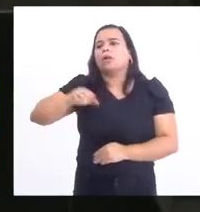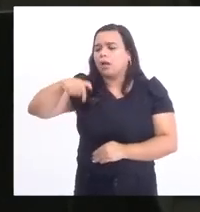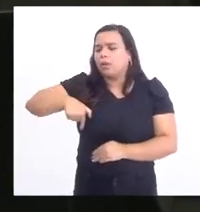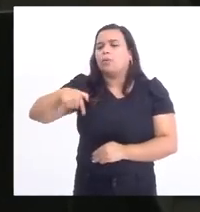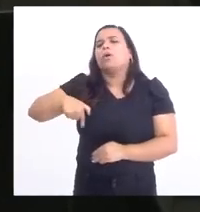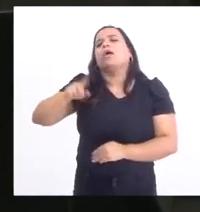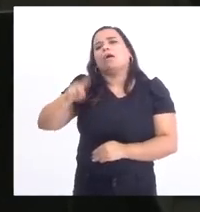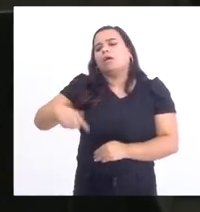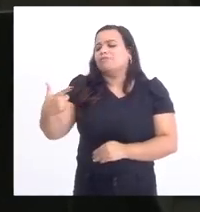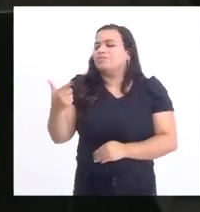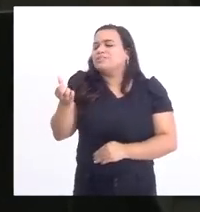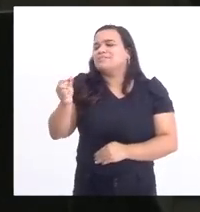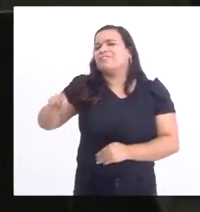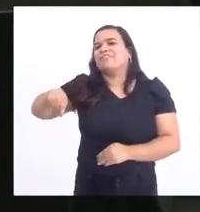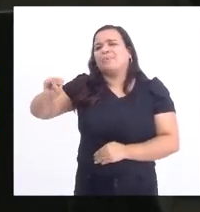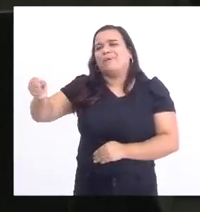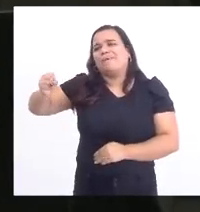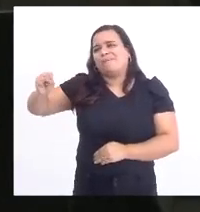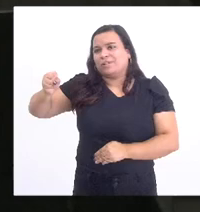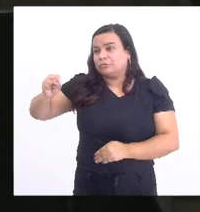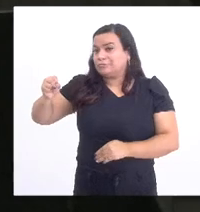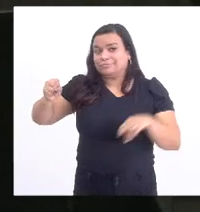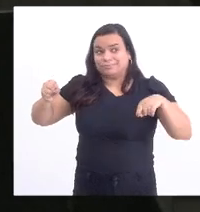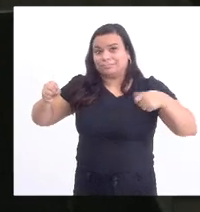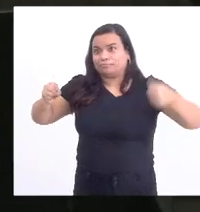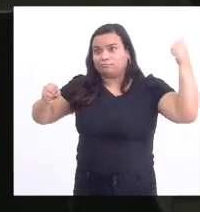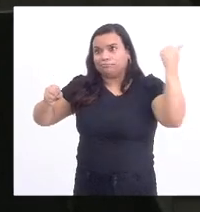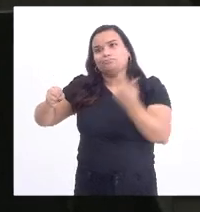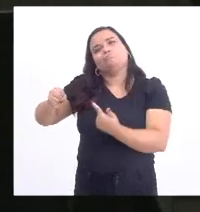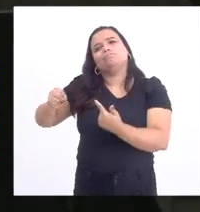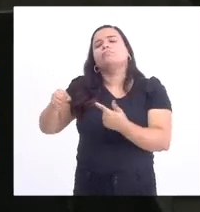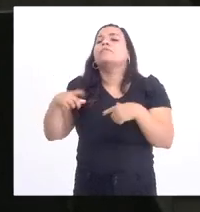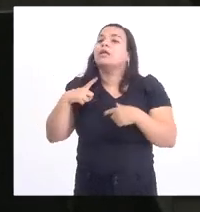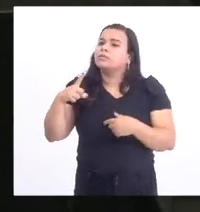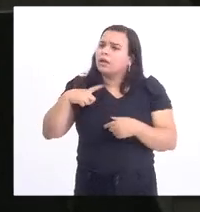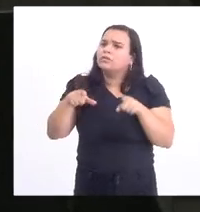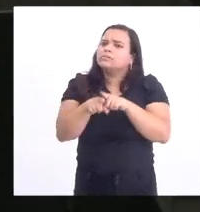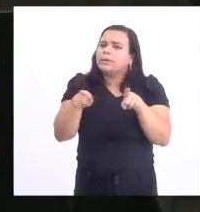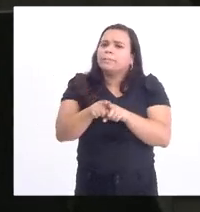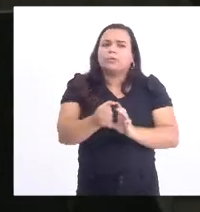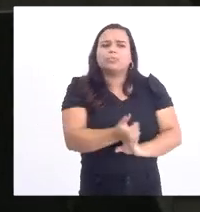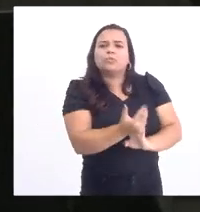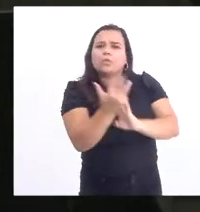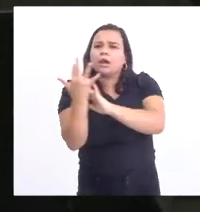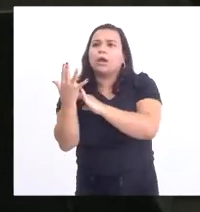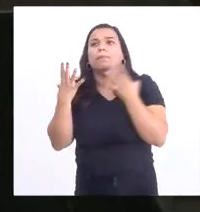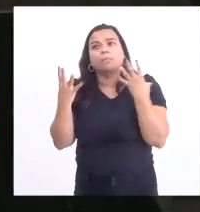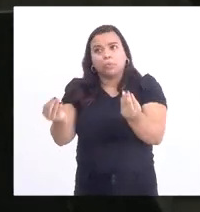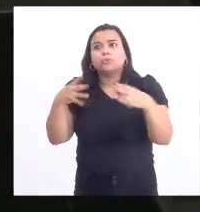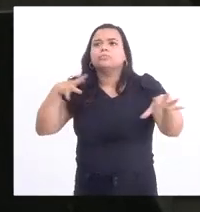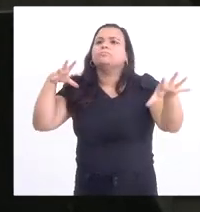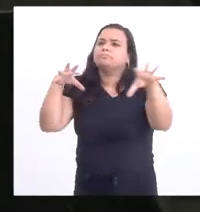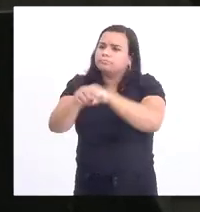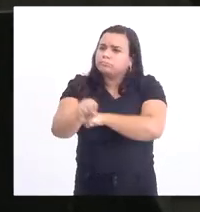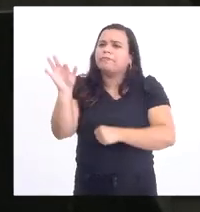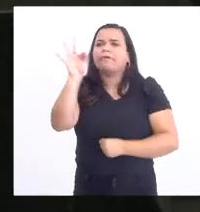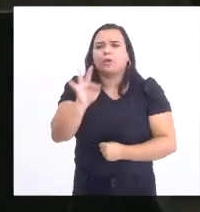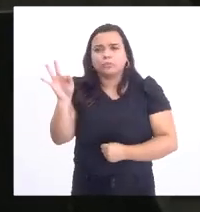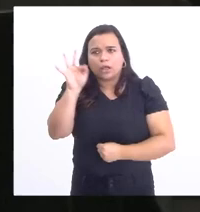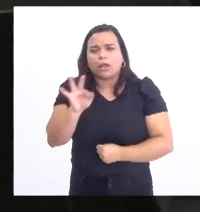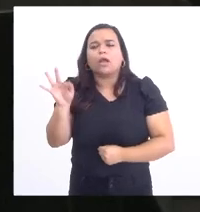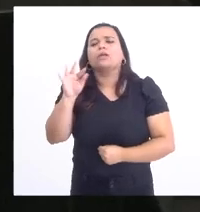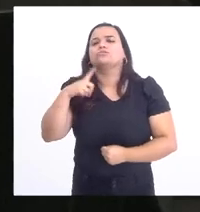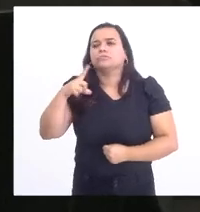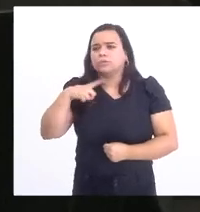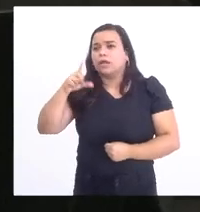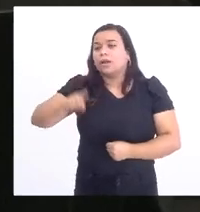26,8%. Há, entre esses refugiados, um número expressivo também que tem diploma de ensino superior. O